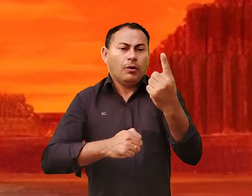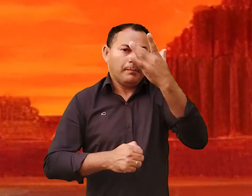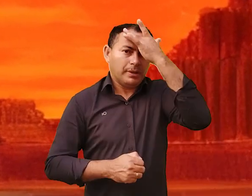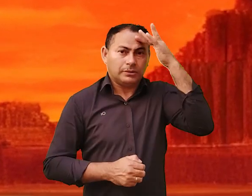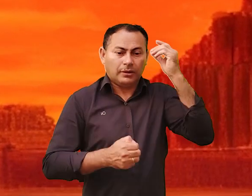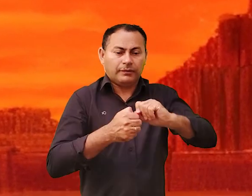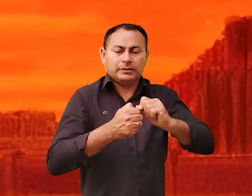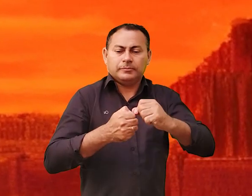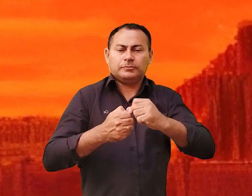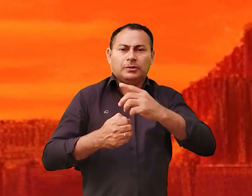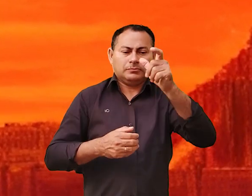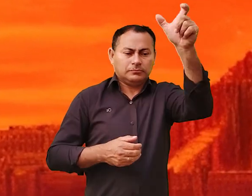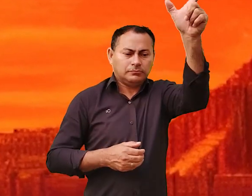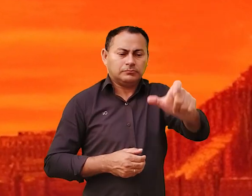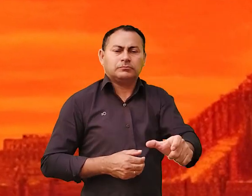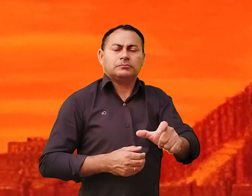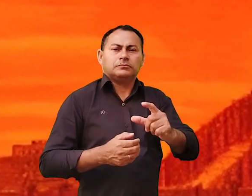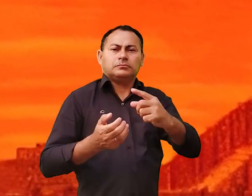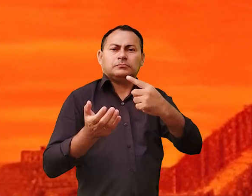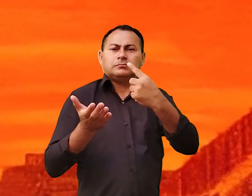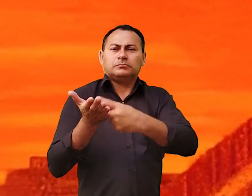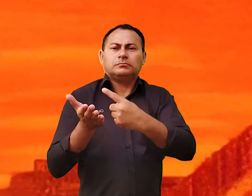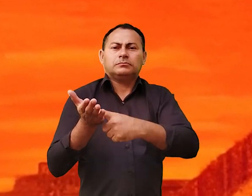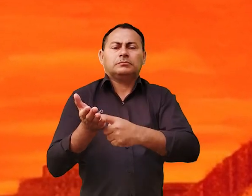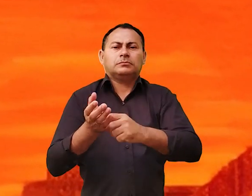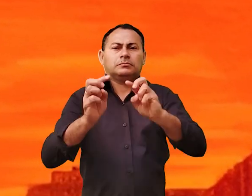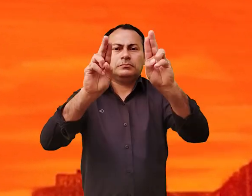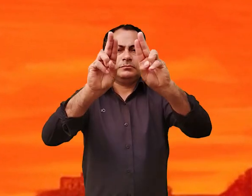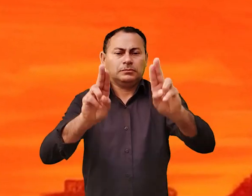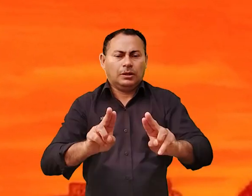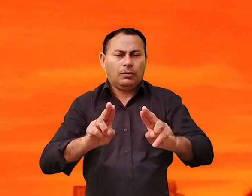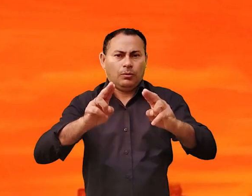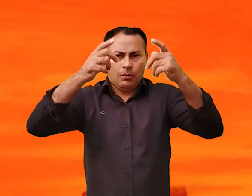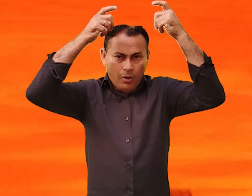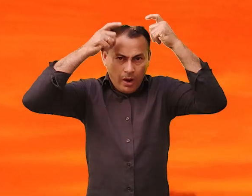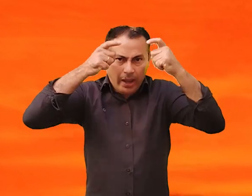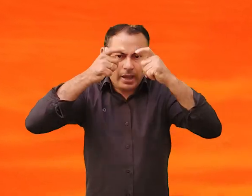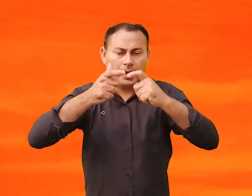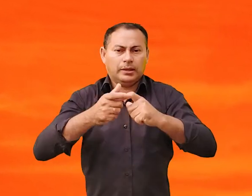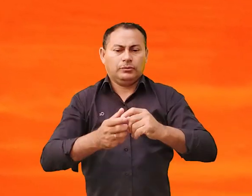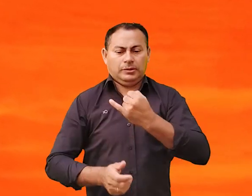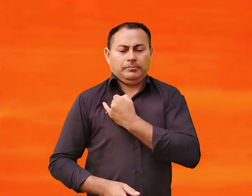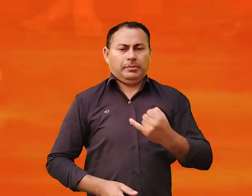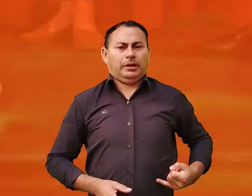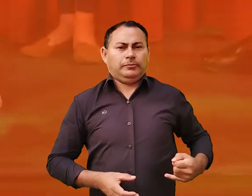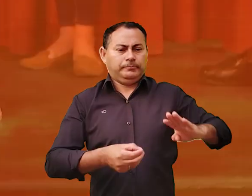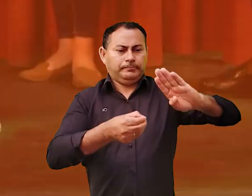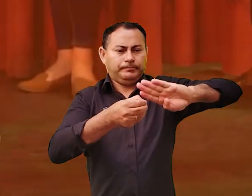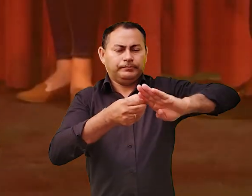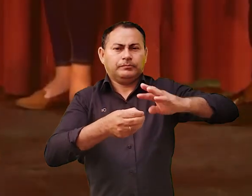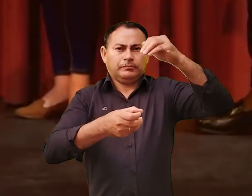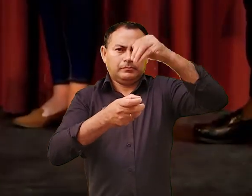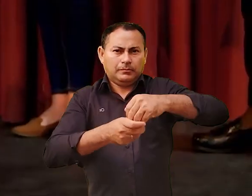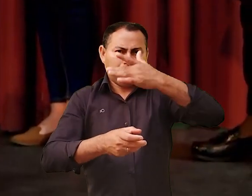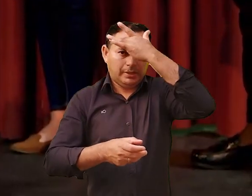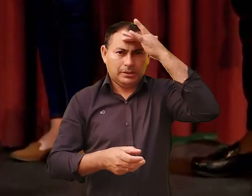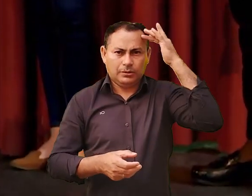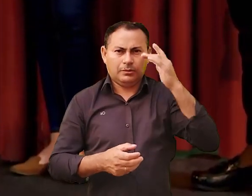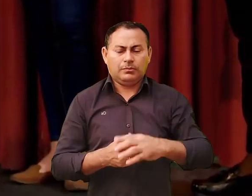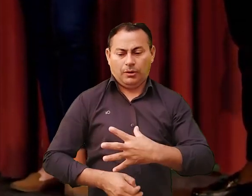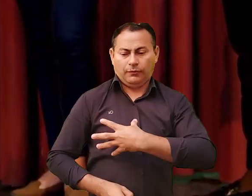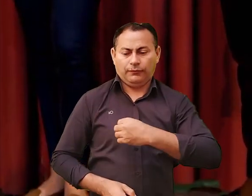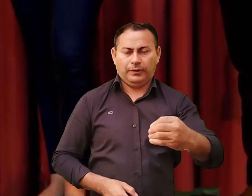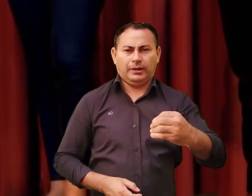ator para fazer o papel de Nabucodonosor, o grande rei do Império Babilônico. Entrariam no elenco personagens como